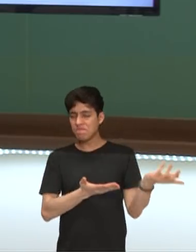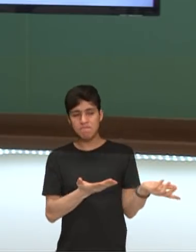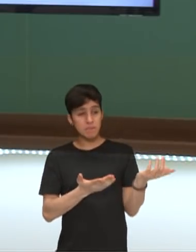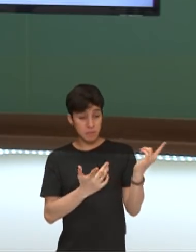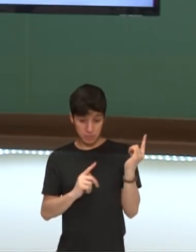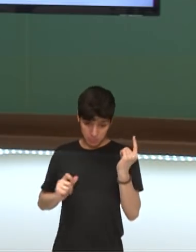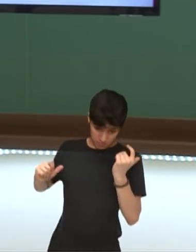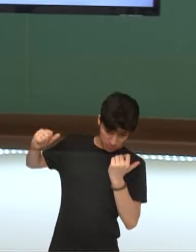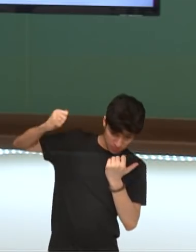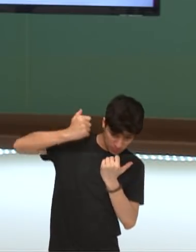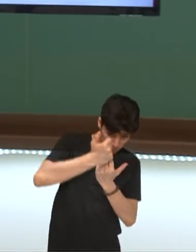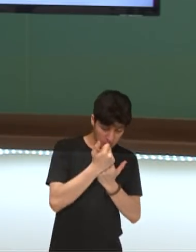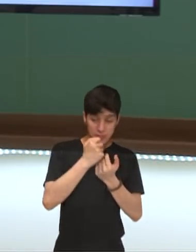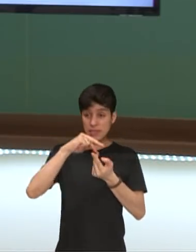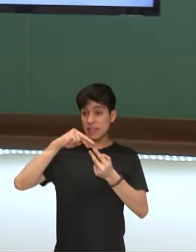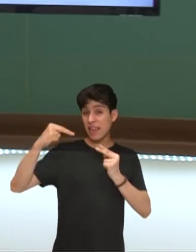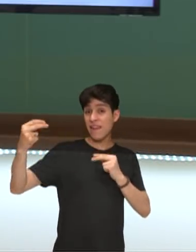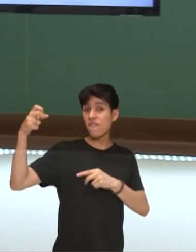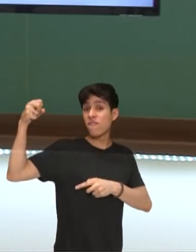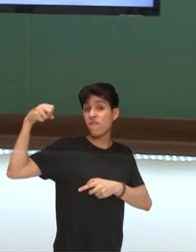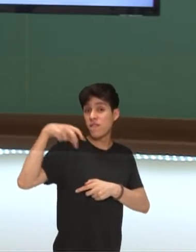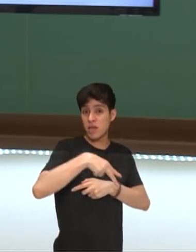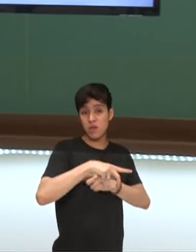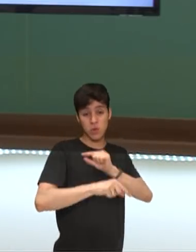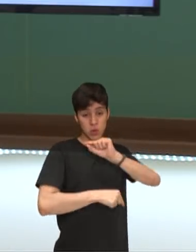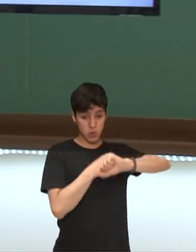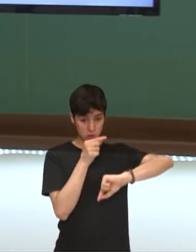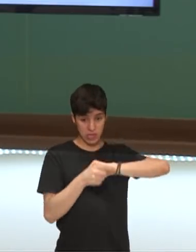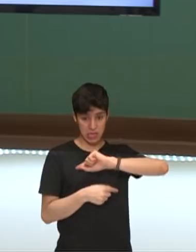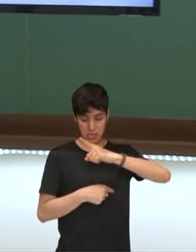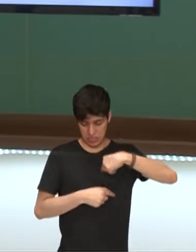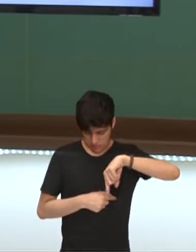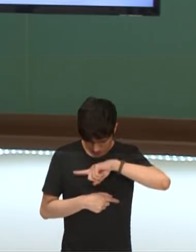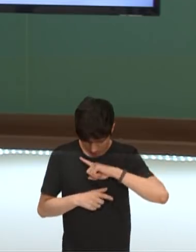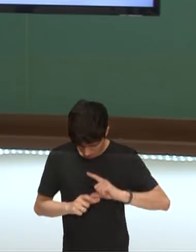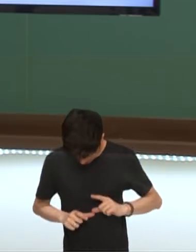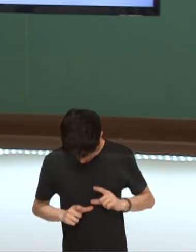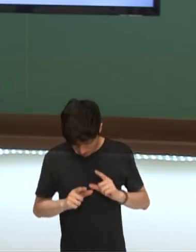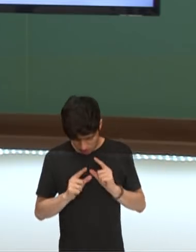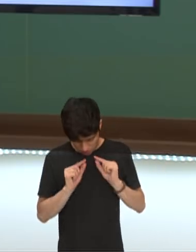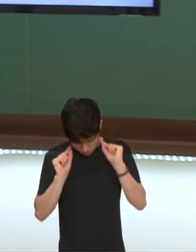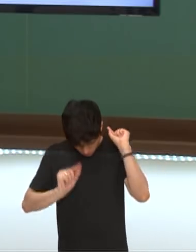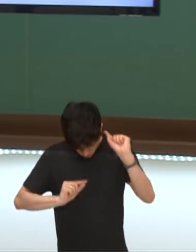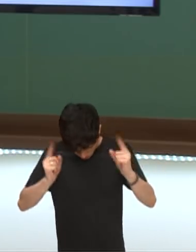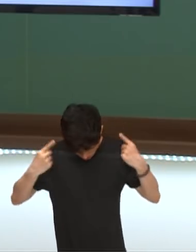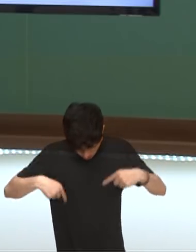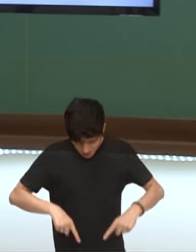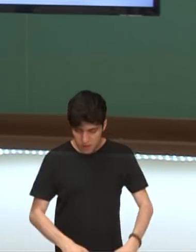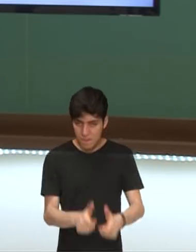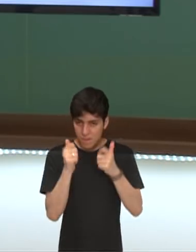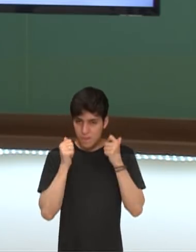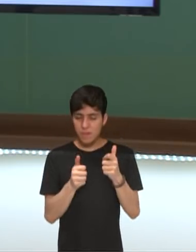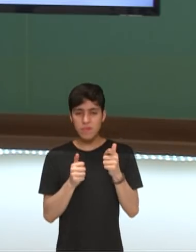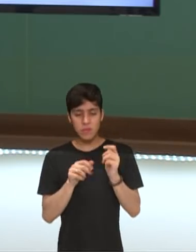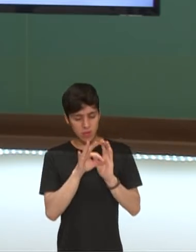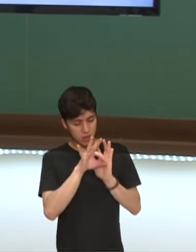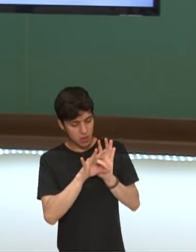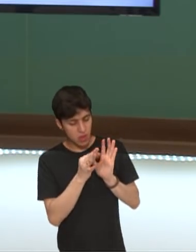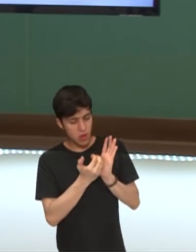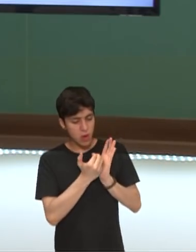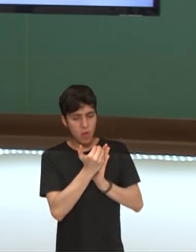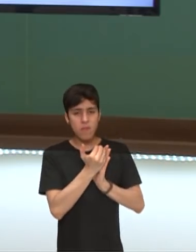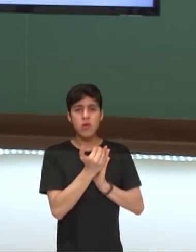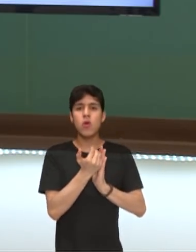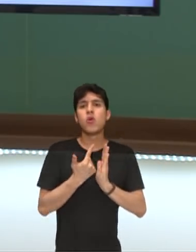receita por DNA viral, o que vai acontecer? Ao invés de eu produzir as proteínas necessárias para o meu organismo, a minha célula começa a